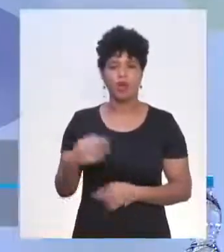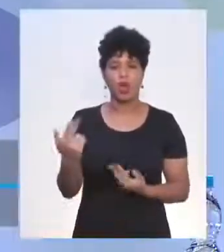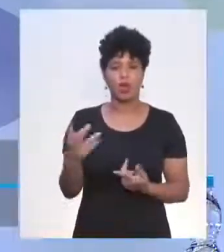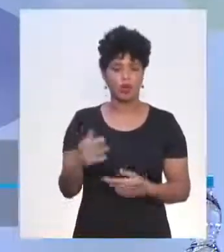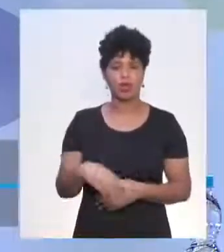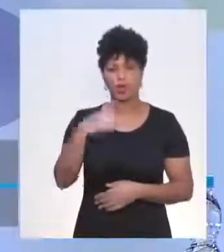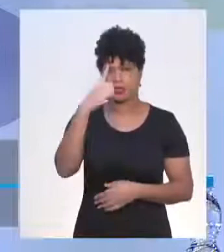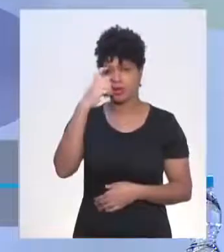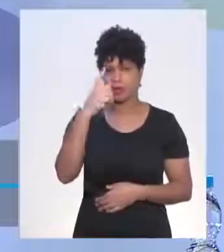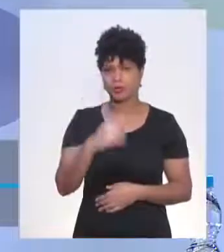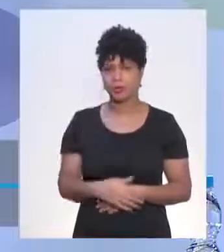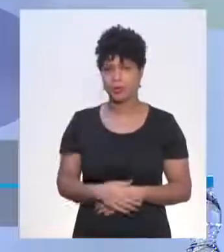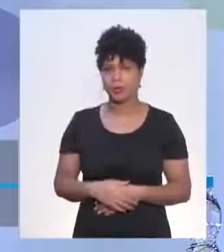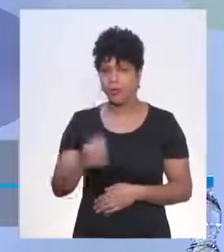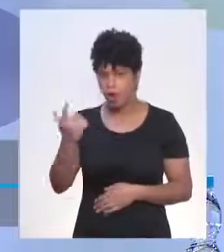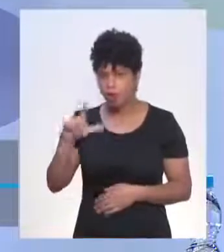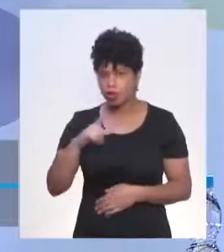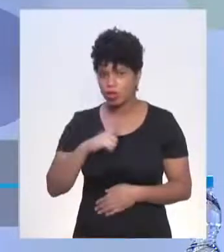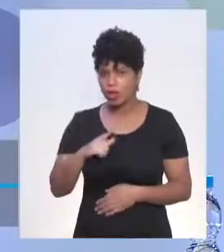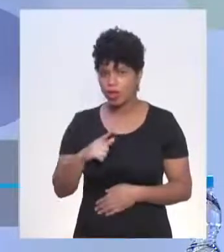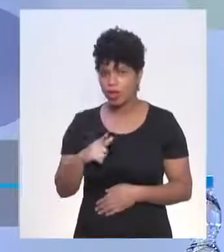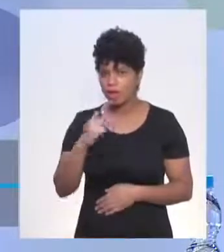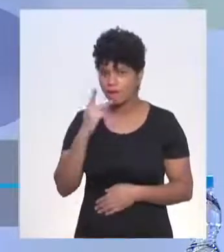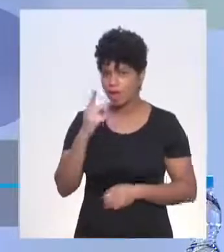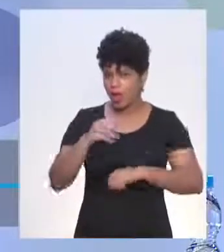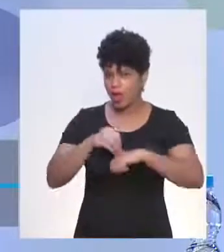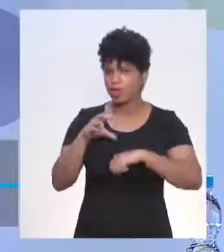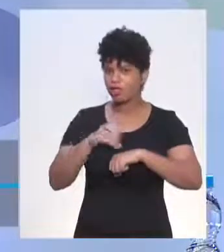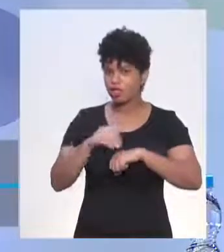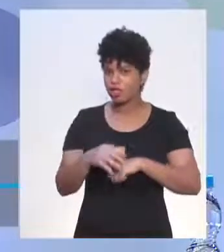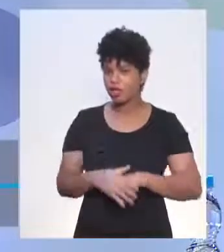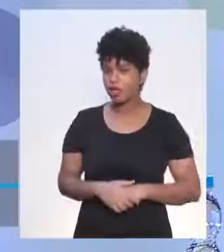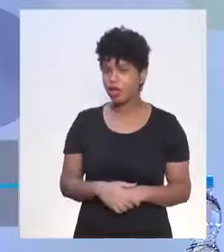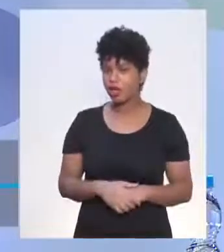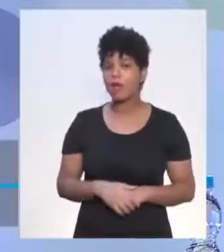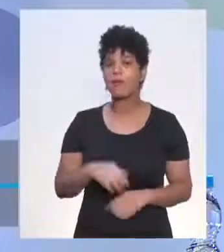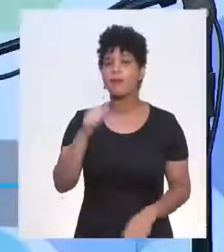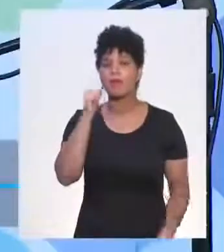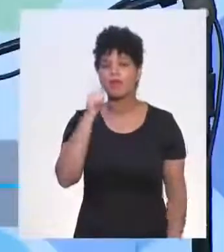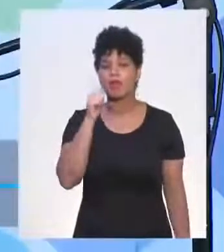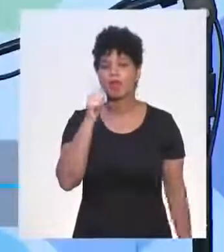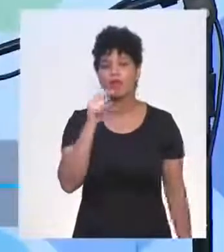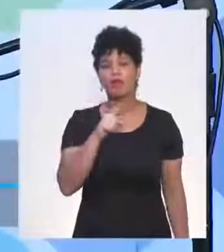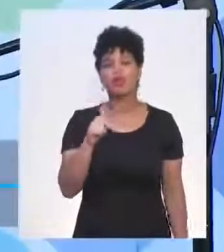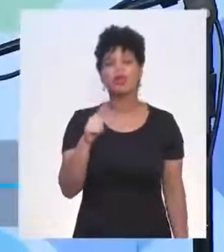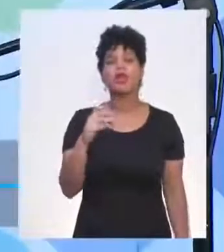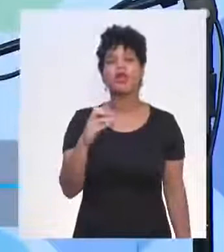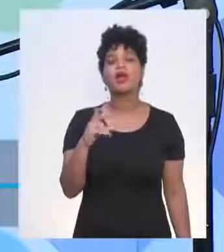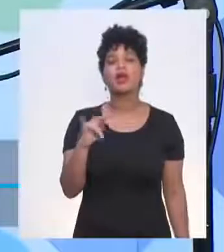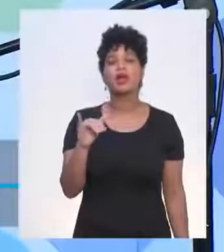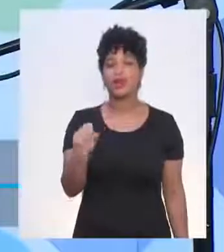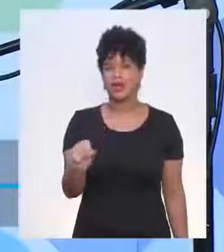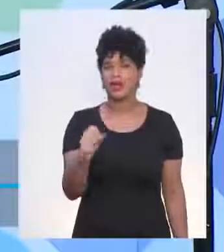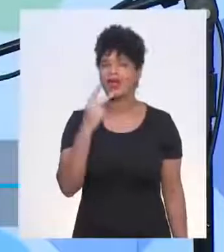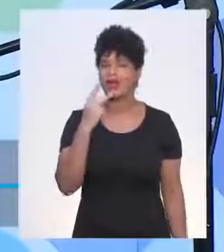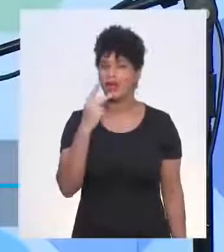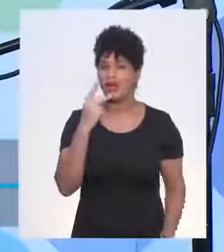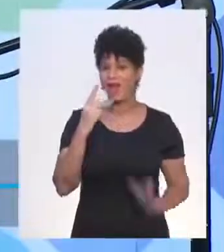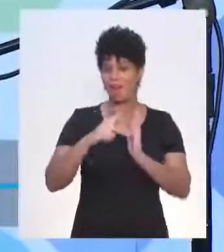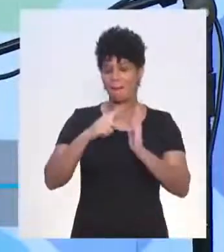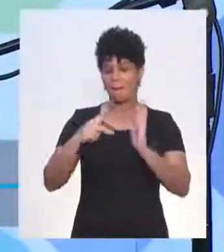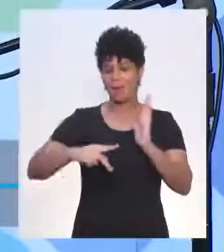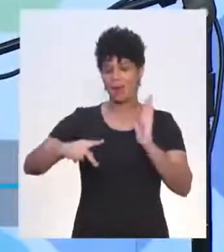mas algumas e não vou passar vou passar adiante vou falar das dicas de como compor o Cristina comenta a questão da poética pessoal